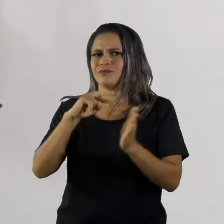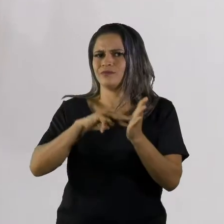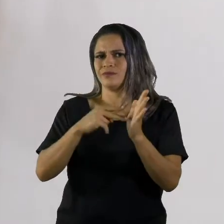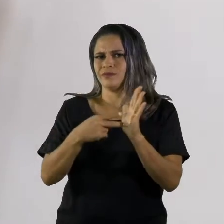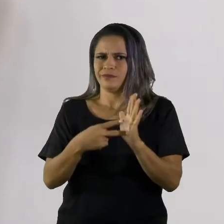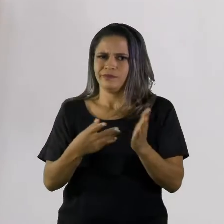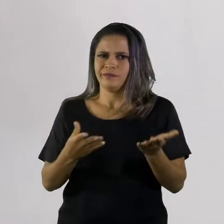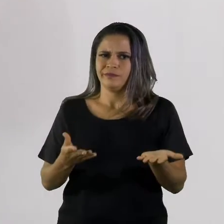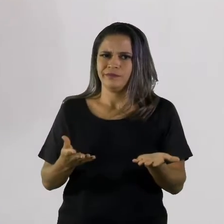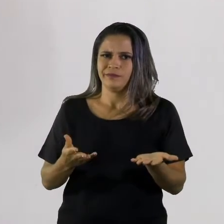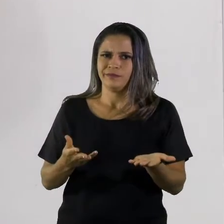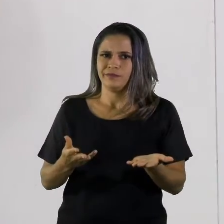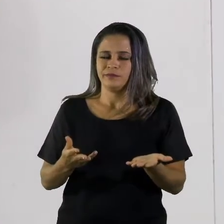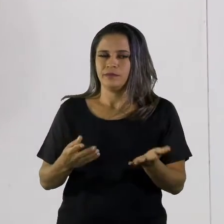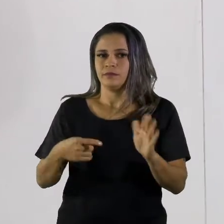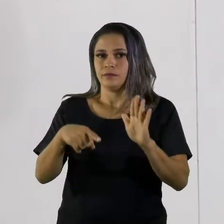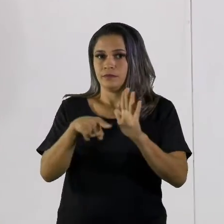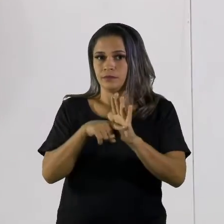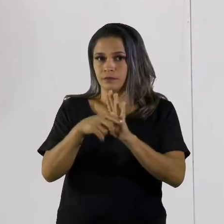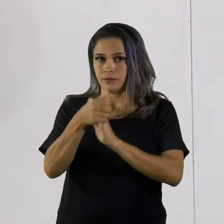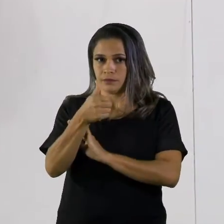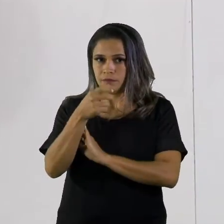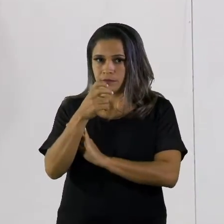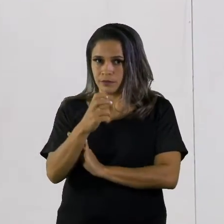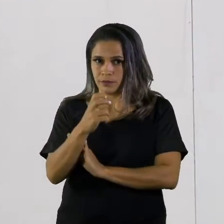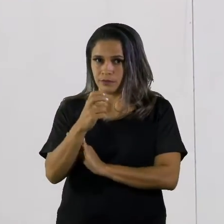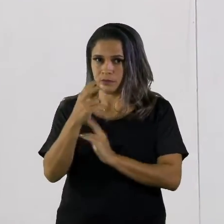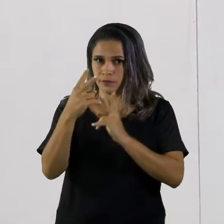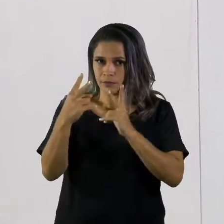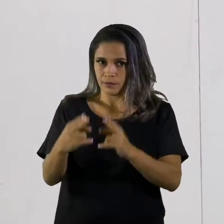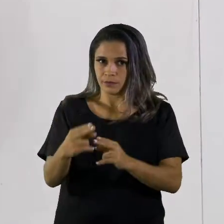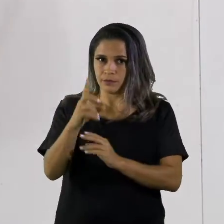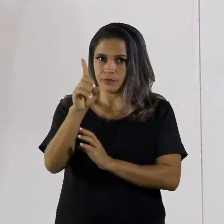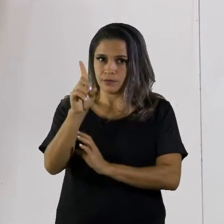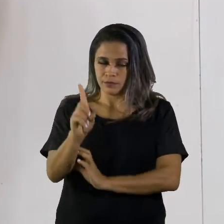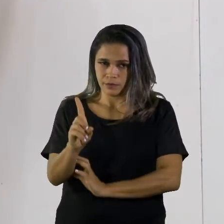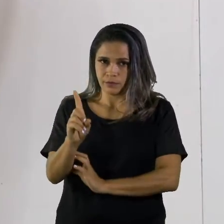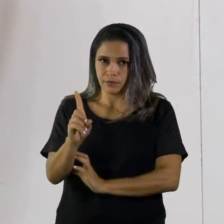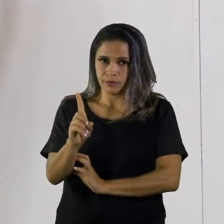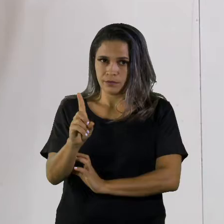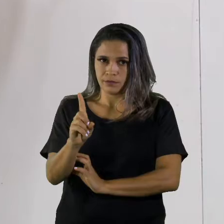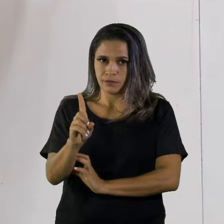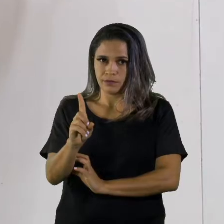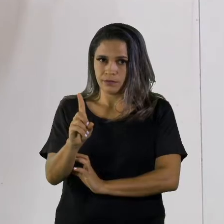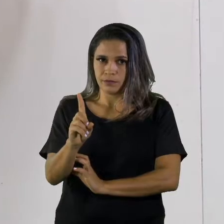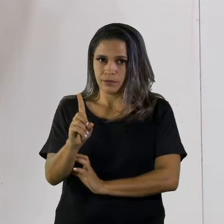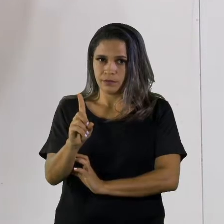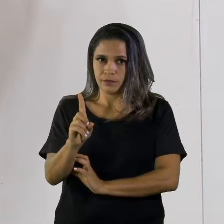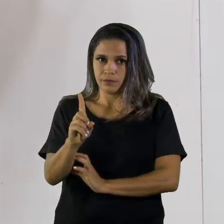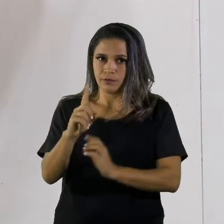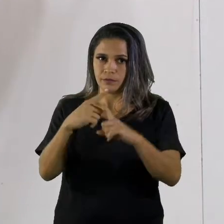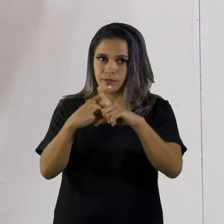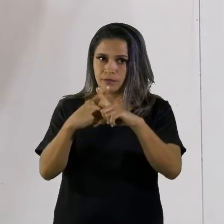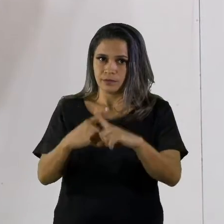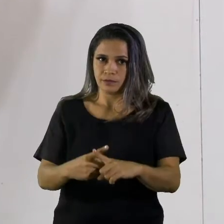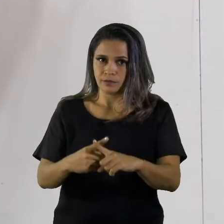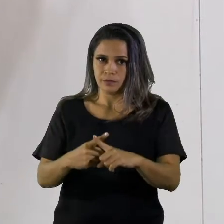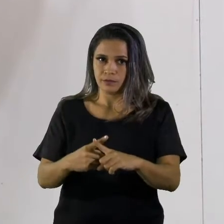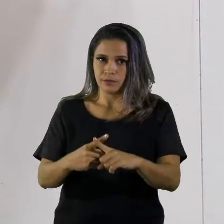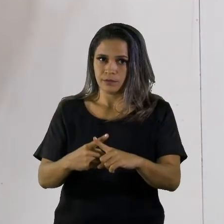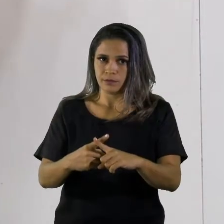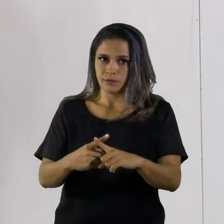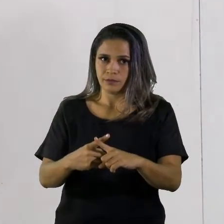isso? Que menos 15 é igual a D, que multiplica